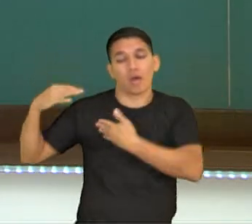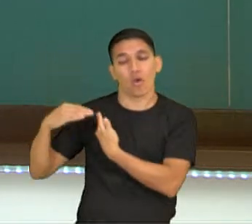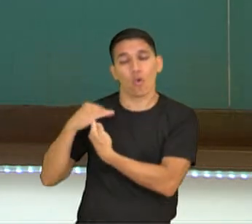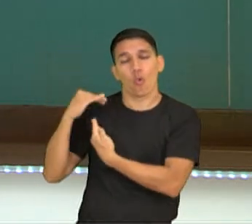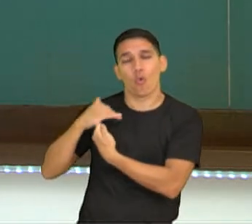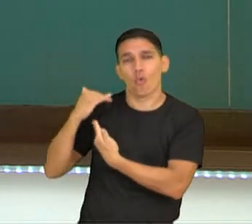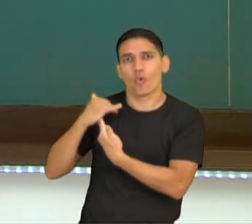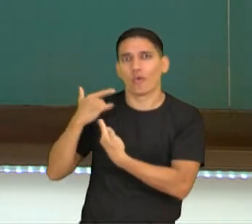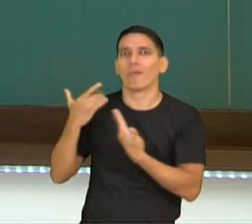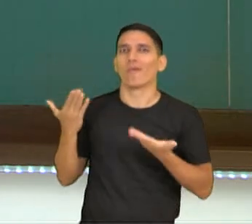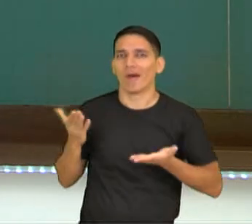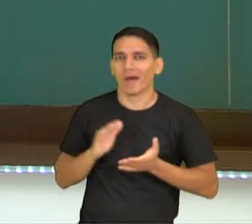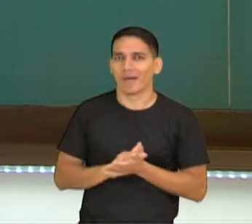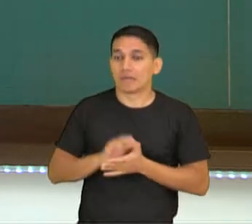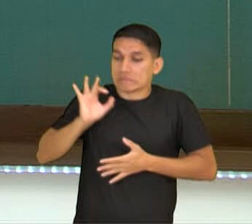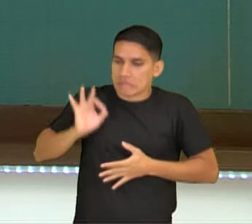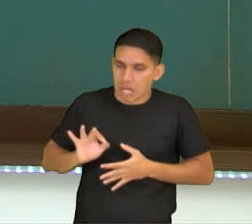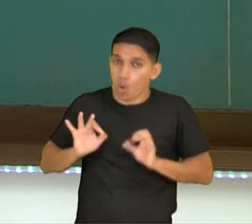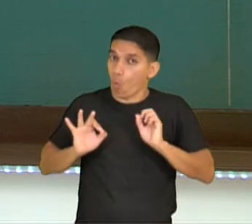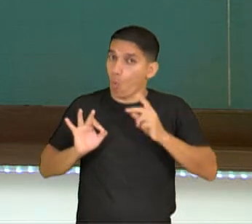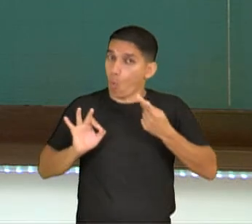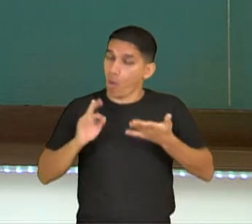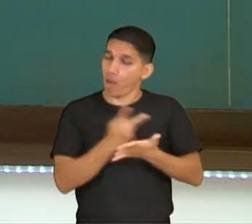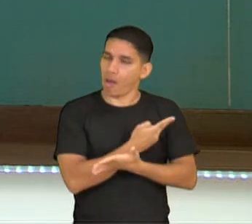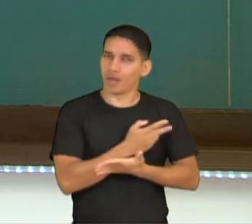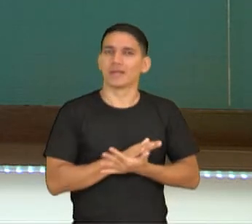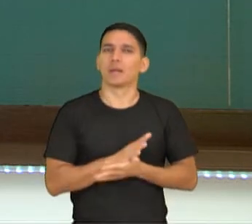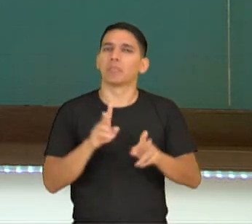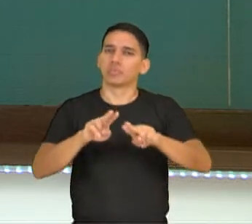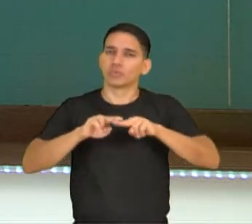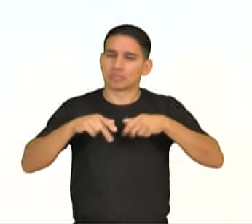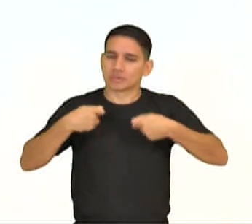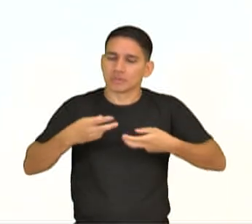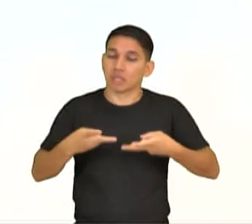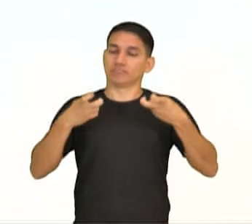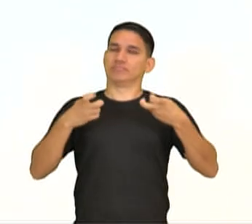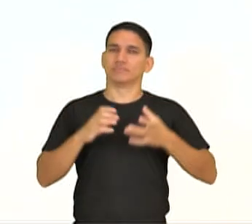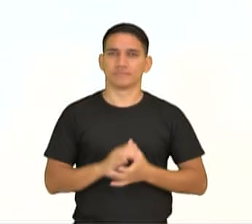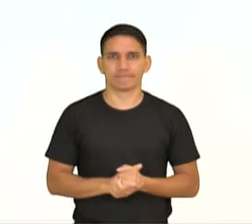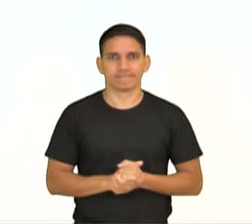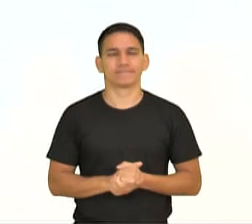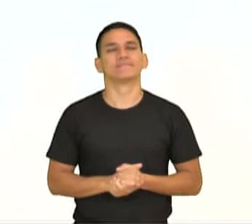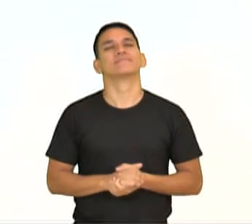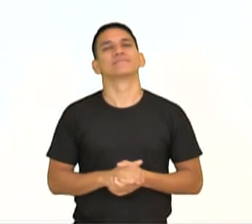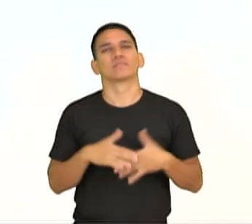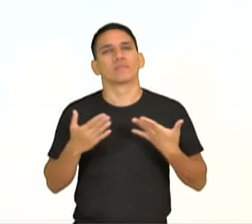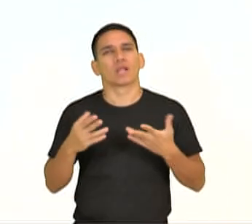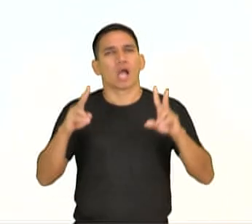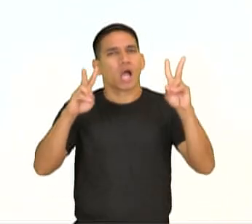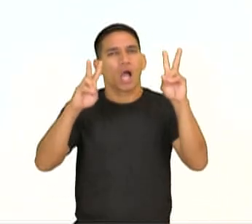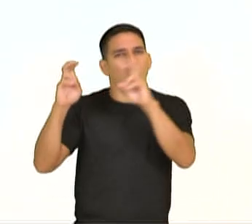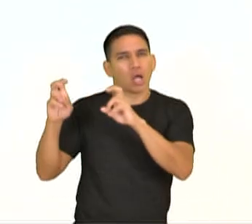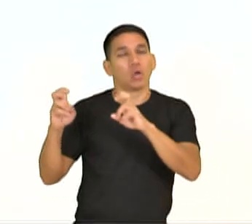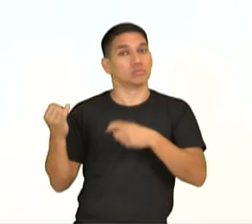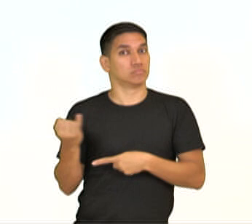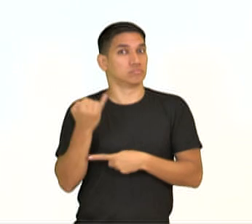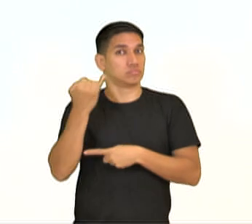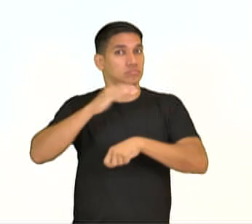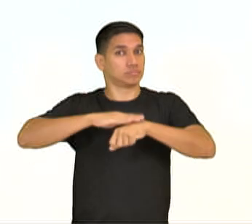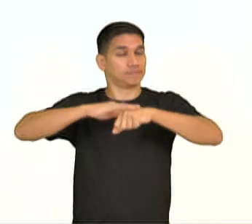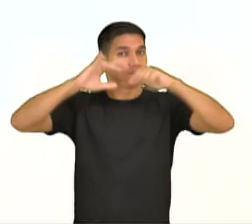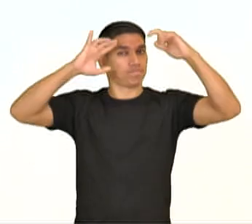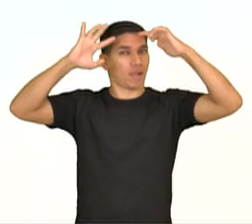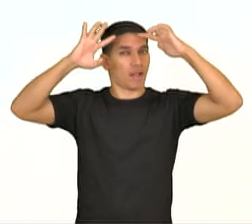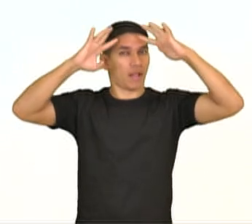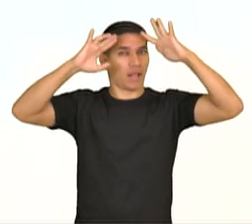ou se está certo. Então, nós precisamos realmente observar essa questão. Uma das questões importantes desse pensamento,